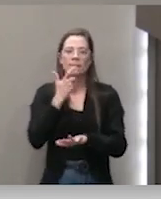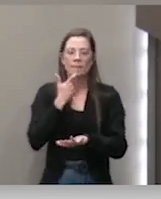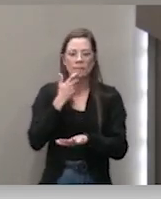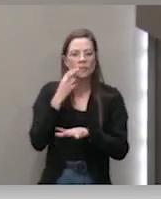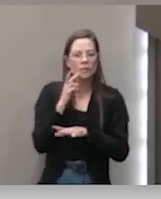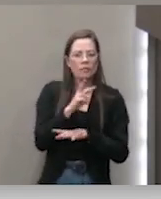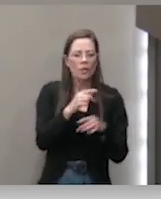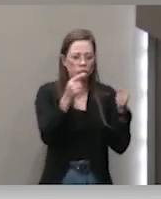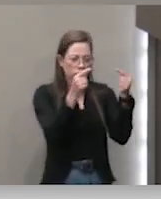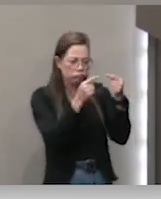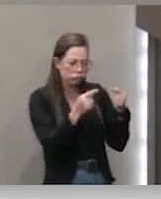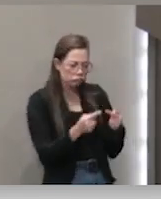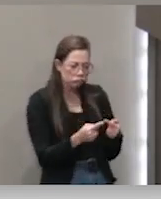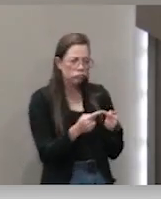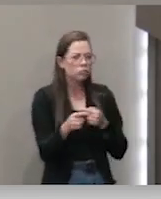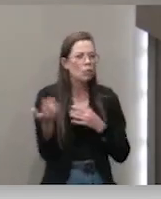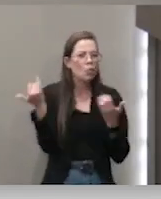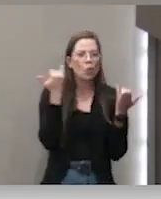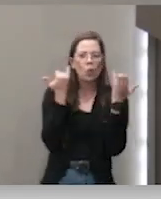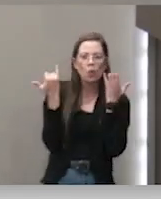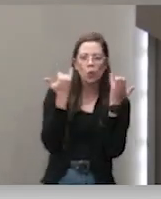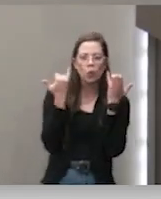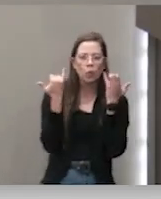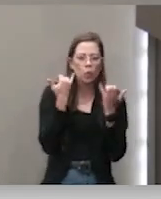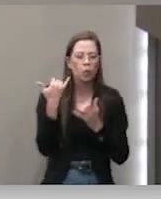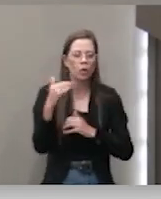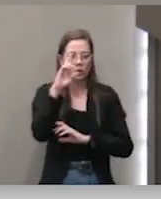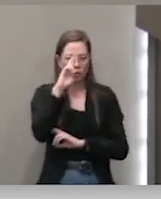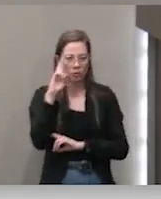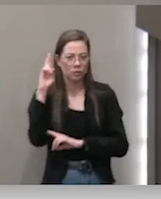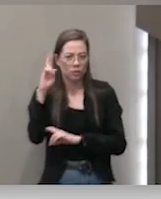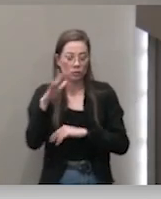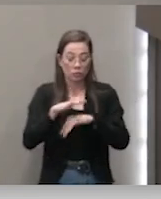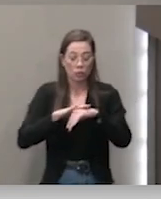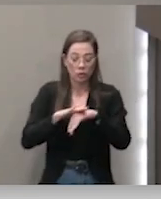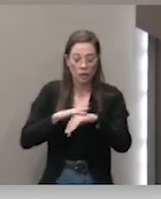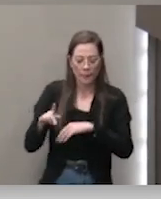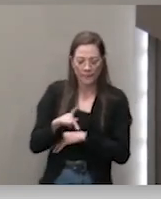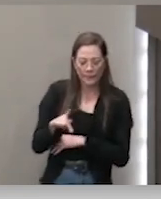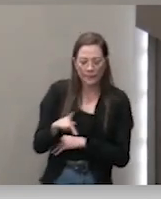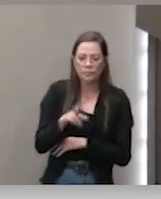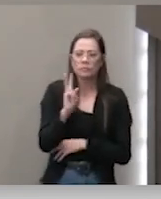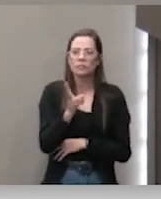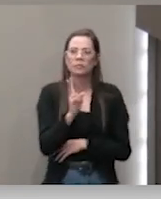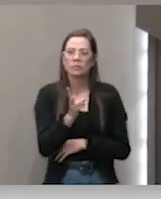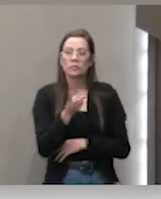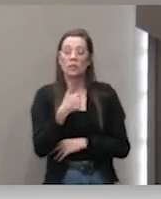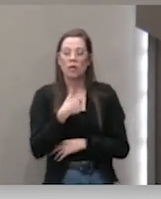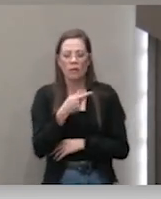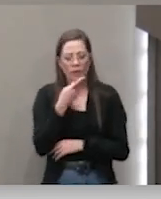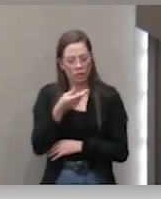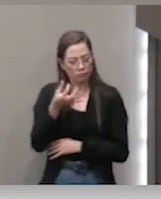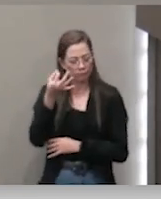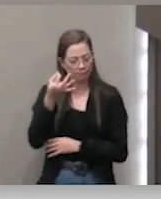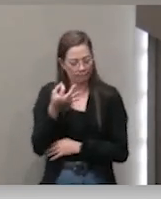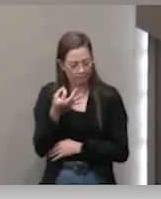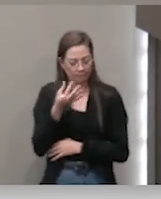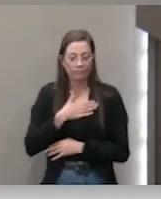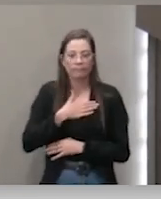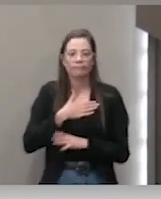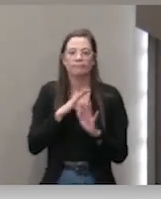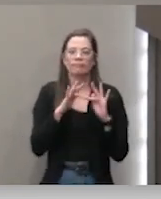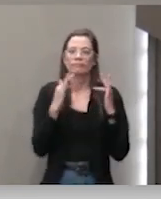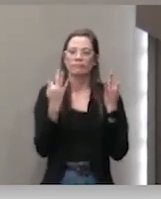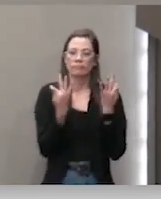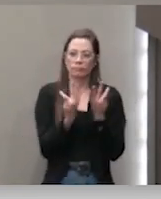as estruturas, ouvido as diretoras, conversado com professores. Como eu sempre friso, minha família é